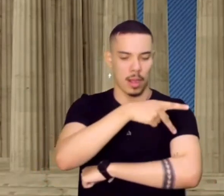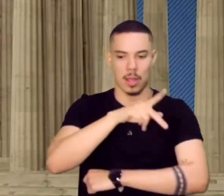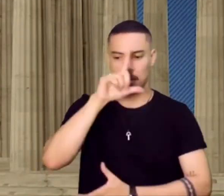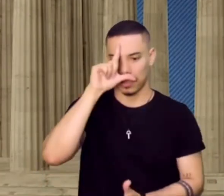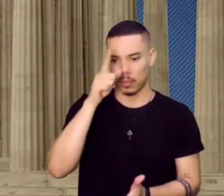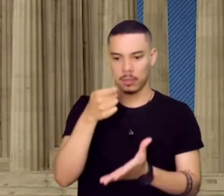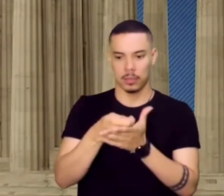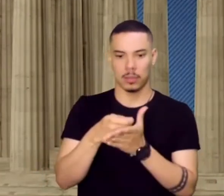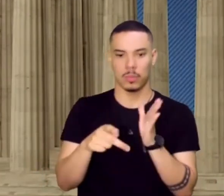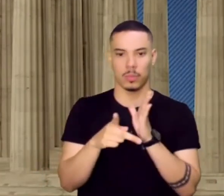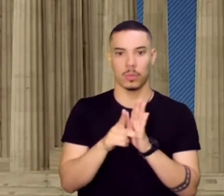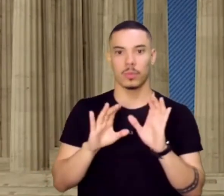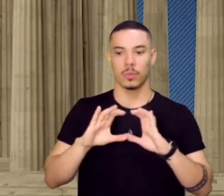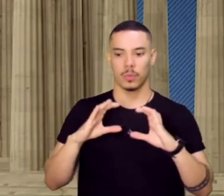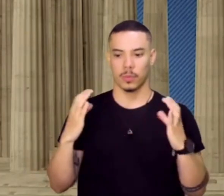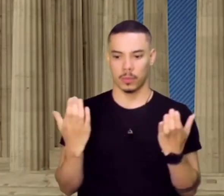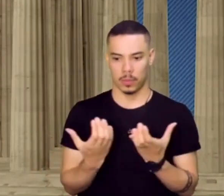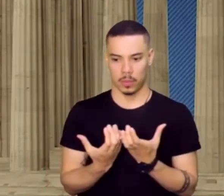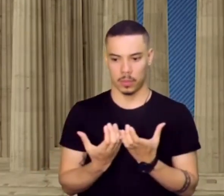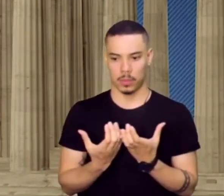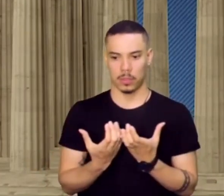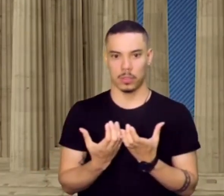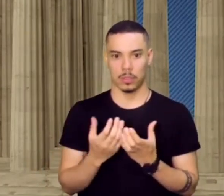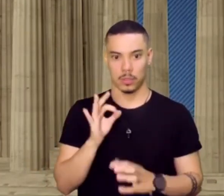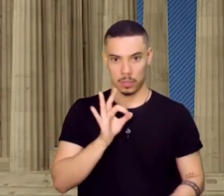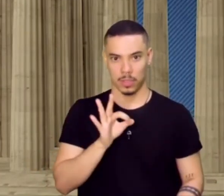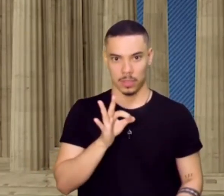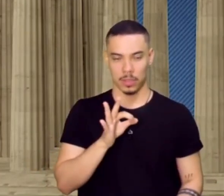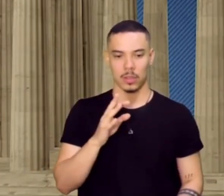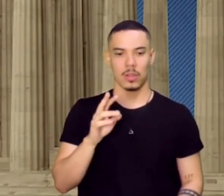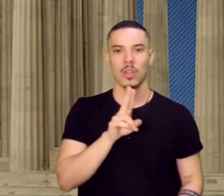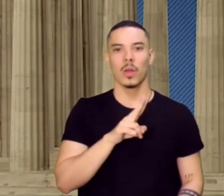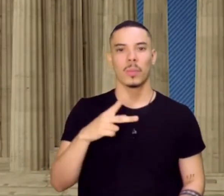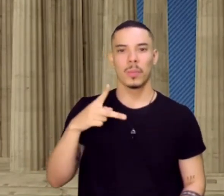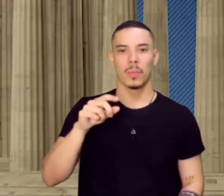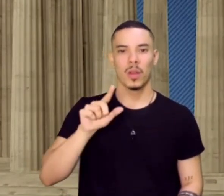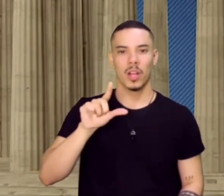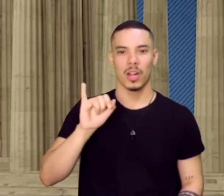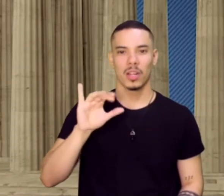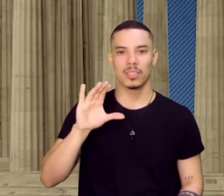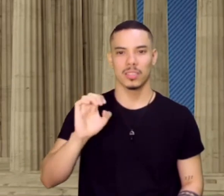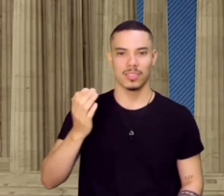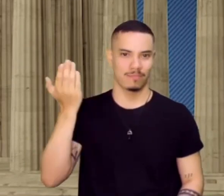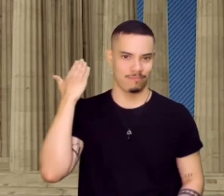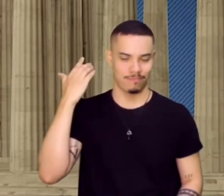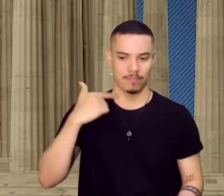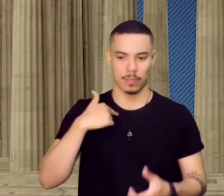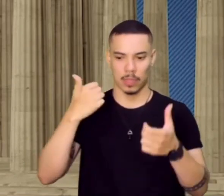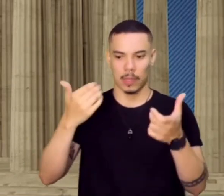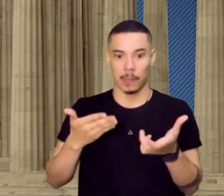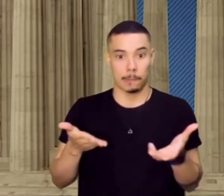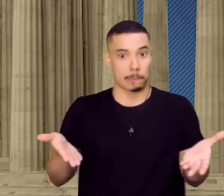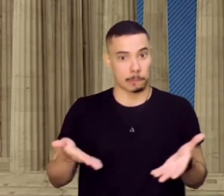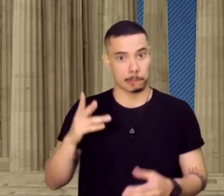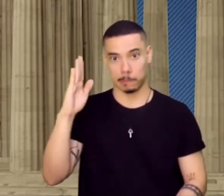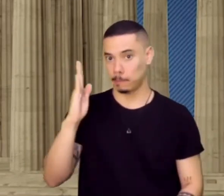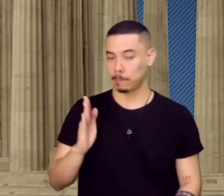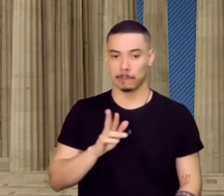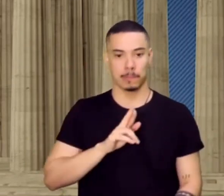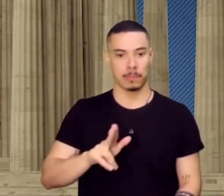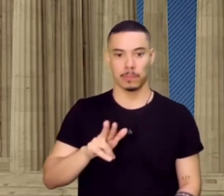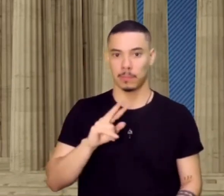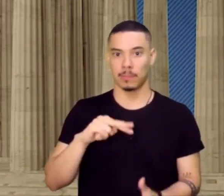da comunidade, da polis, no caso, ele chamava-se a sociedade, né? Aqui não, a nossa do Brasil ela